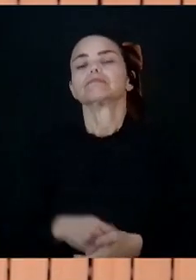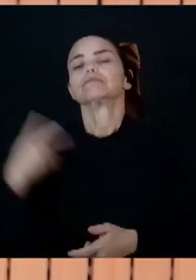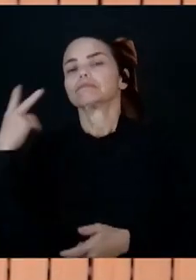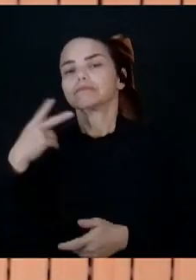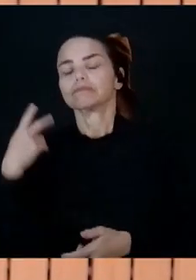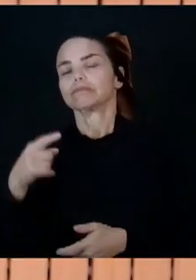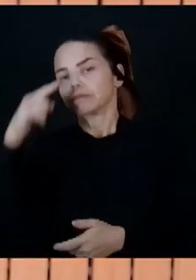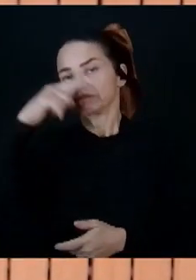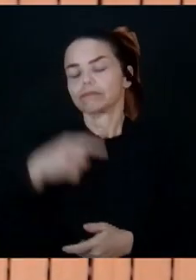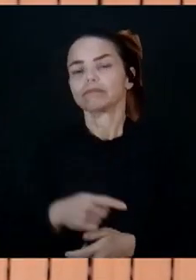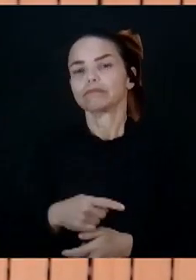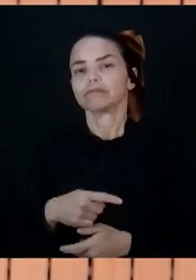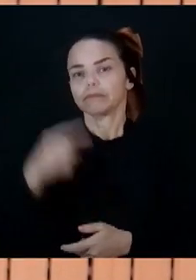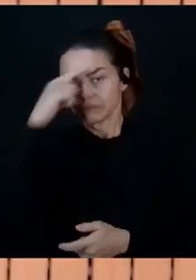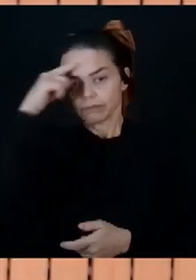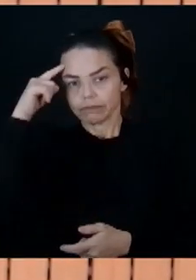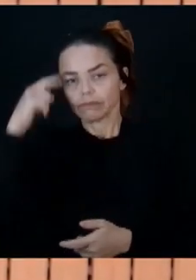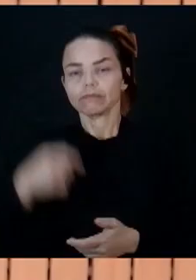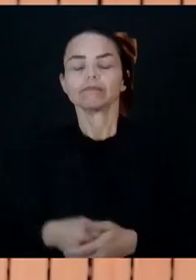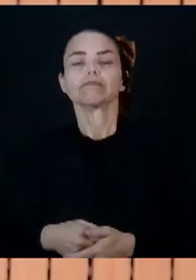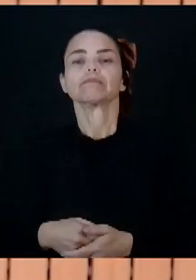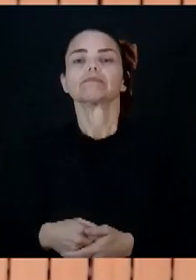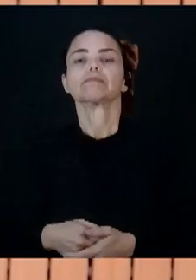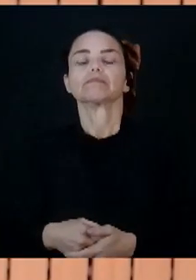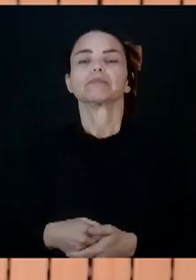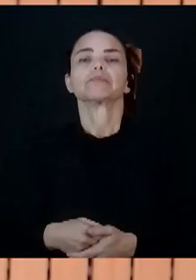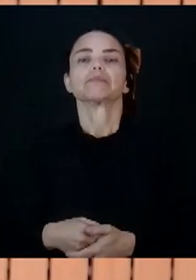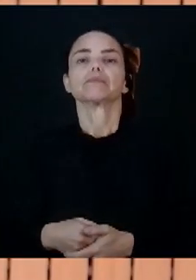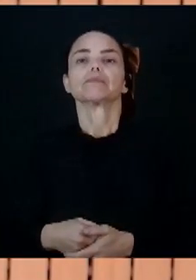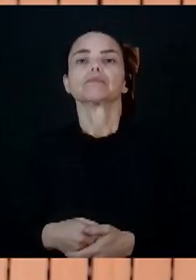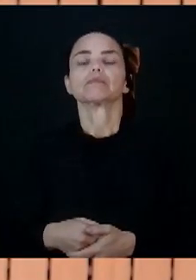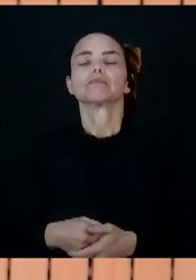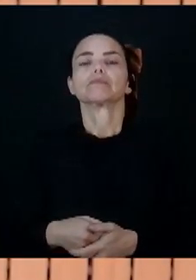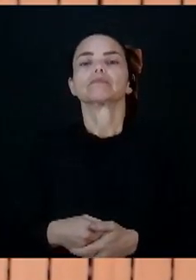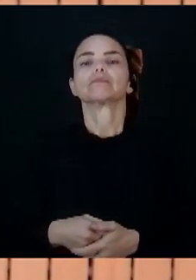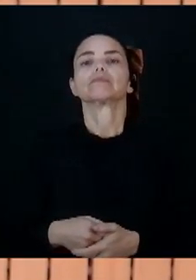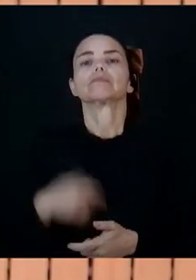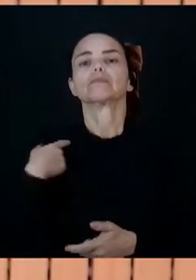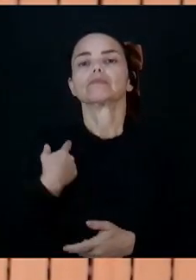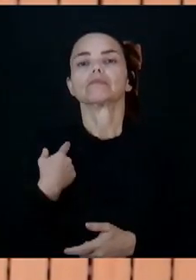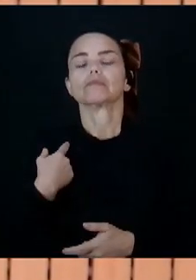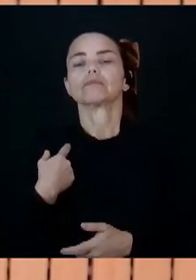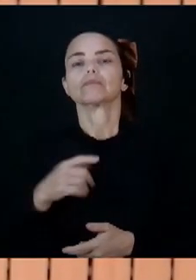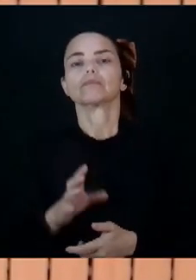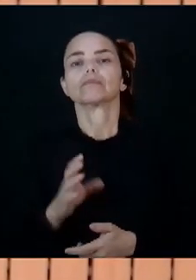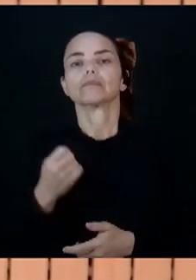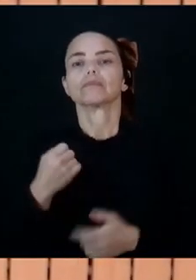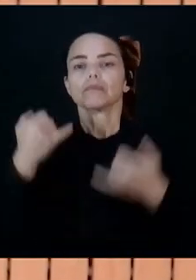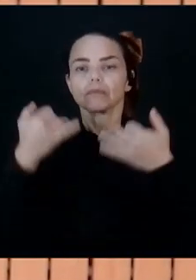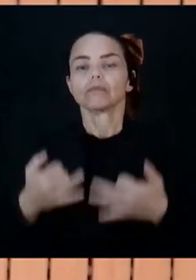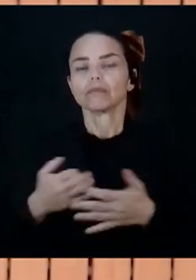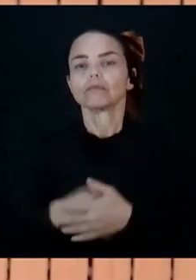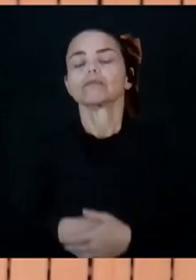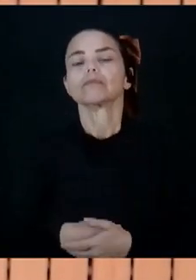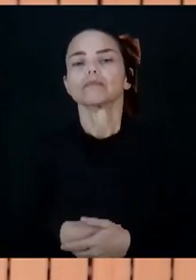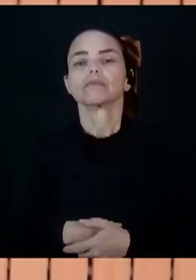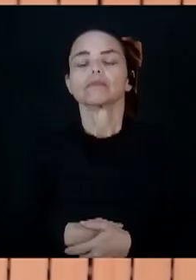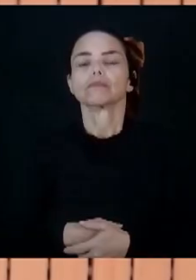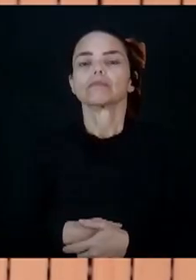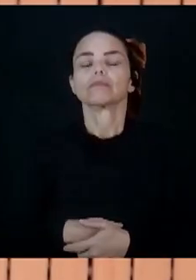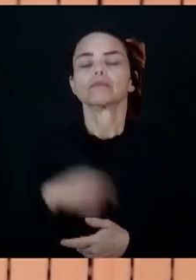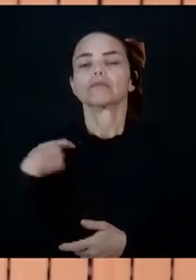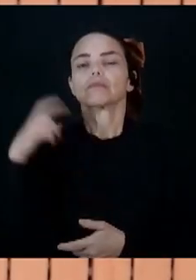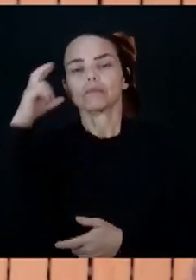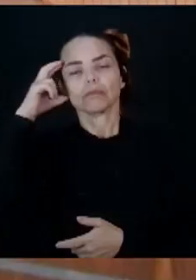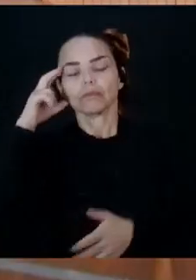relator desse projeto, votou favorável, Pergunta ao vereador Carlinhos Camelô,